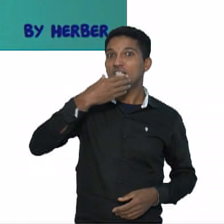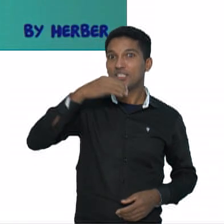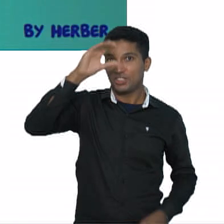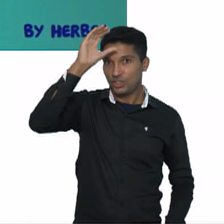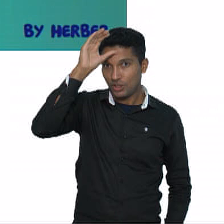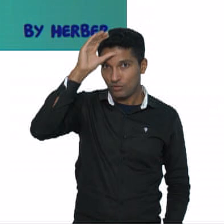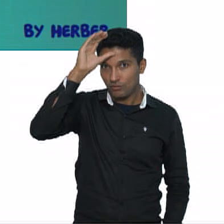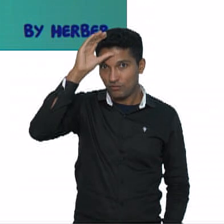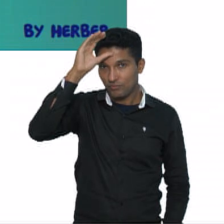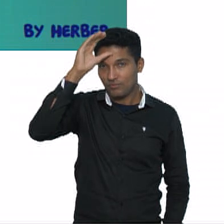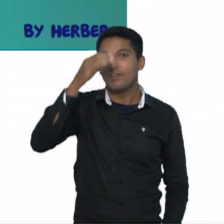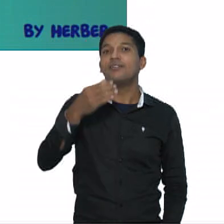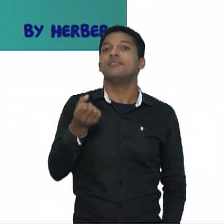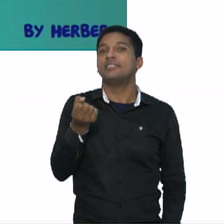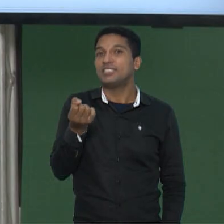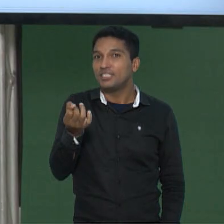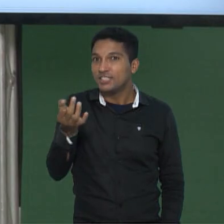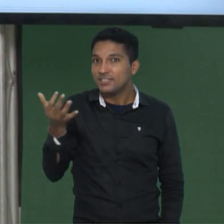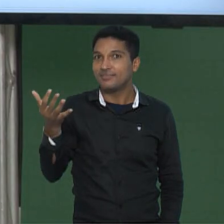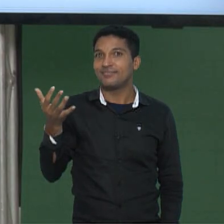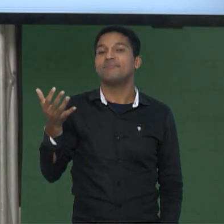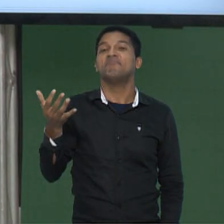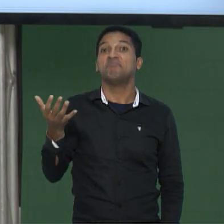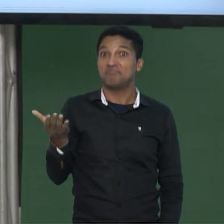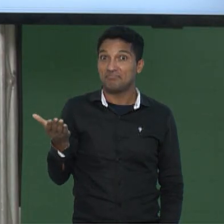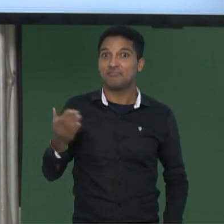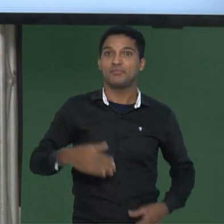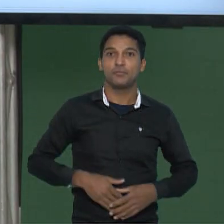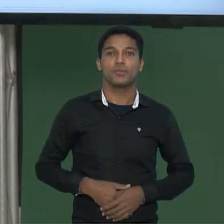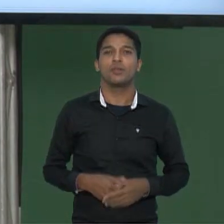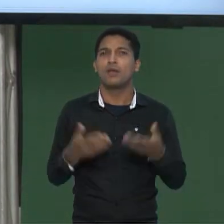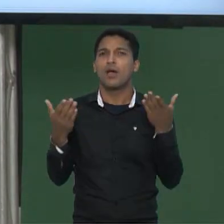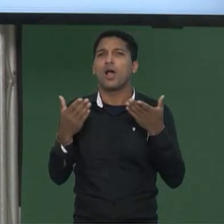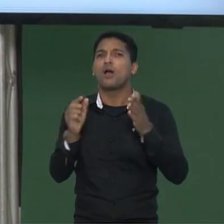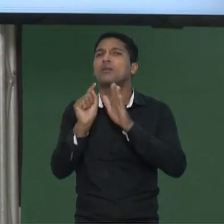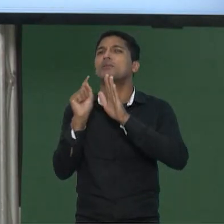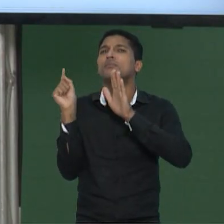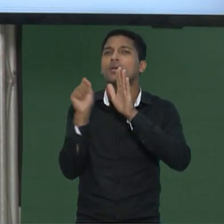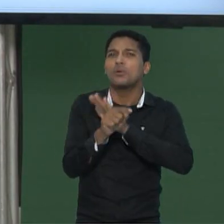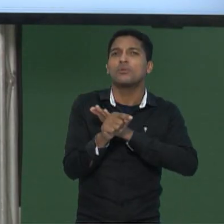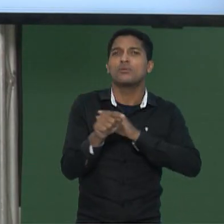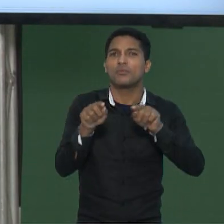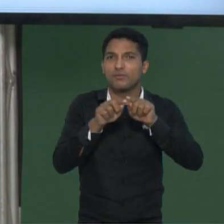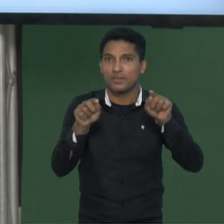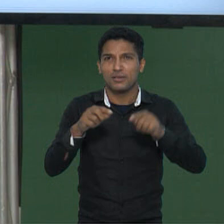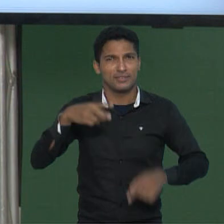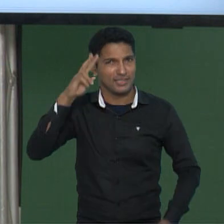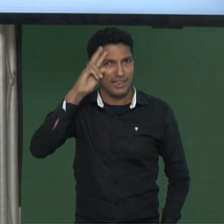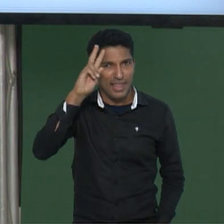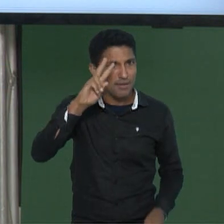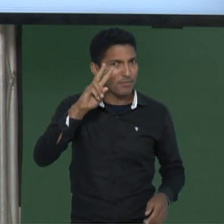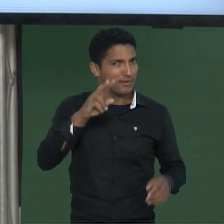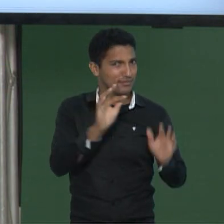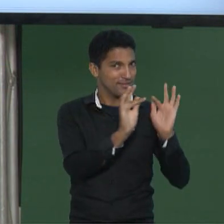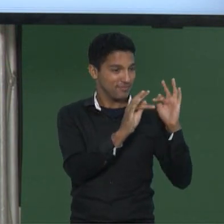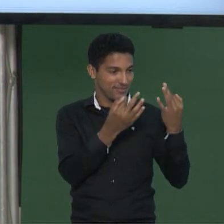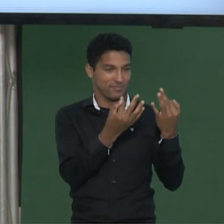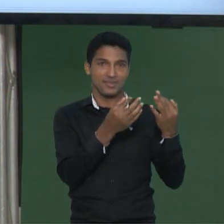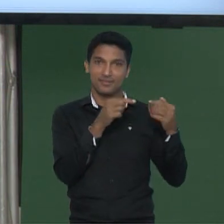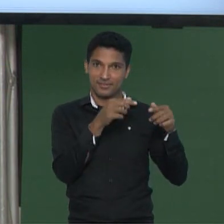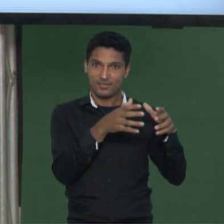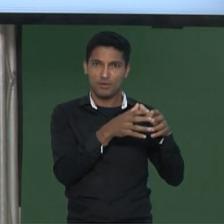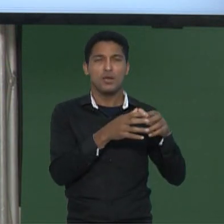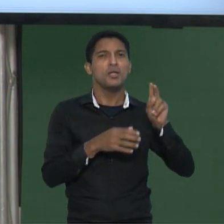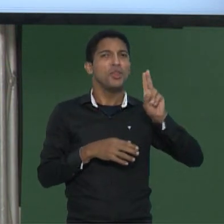aunts, tias. Uma perguntinha agora para vocês. Vocês lembram desta family? Como era o